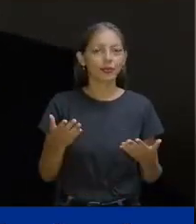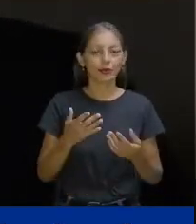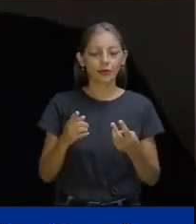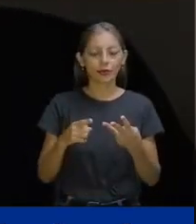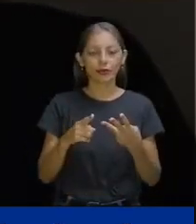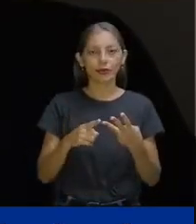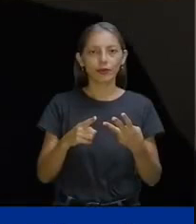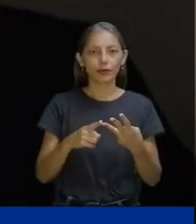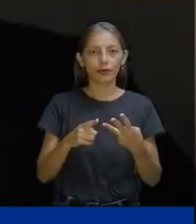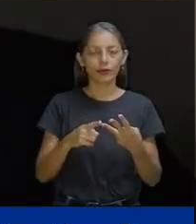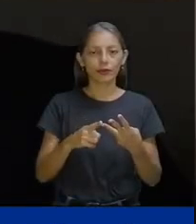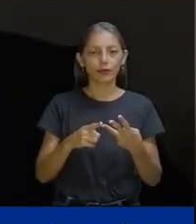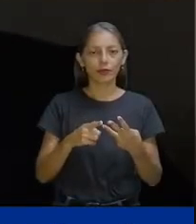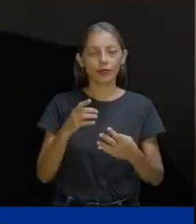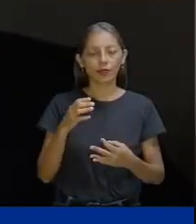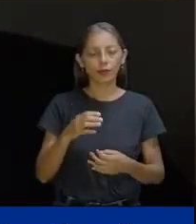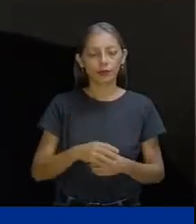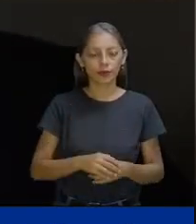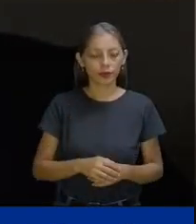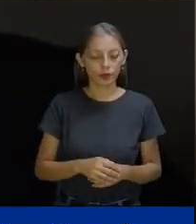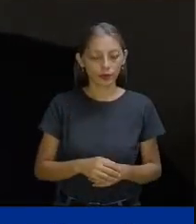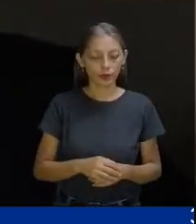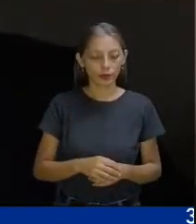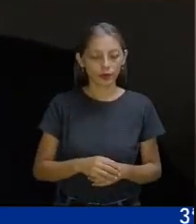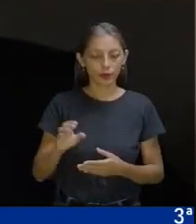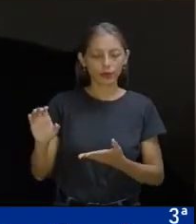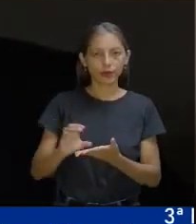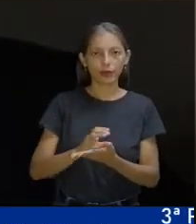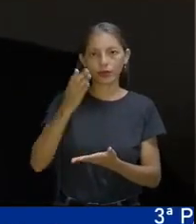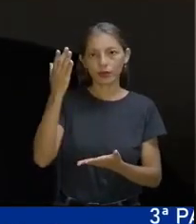A prestação de contas anual